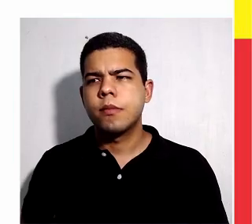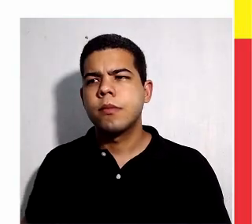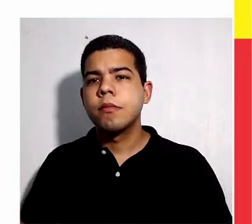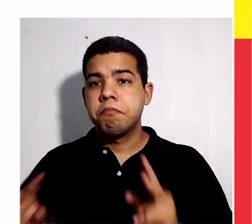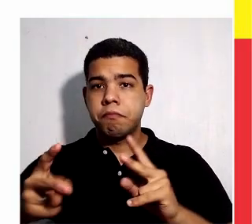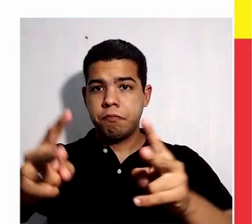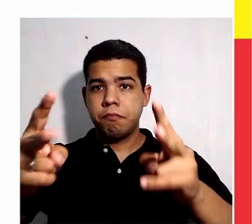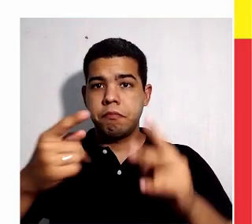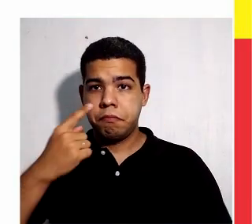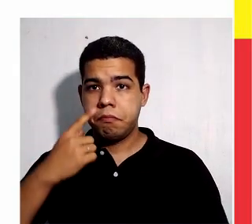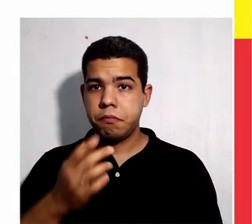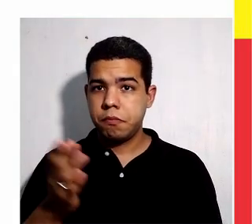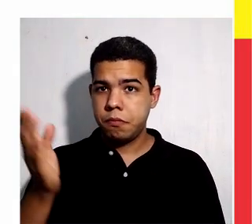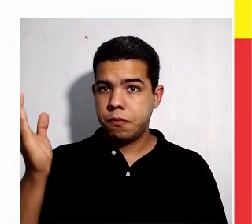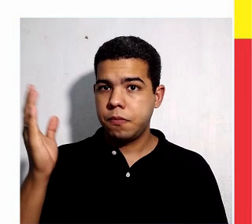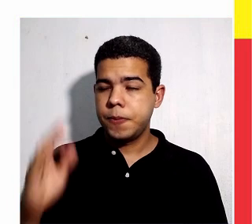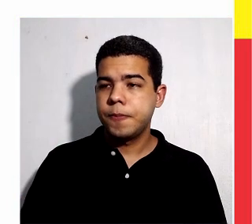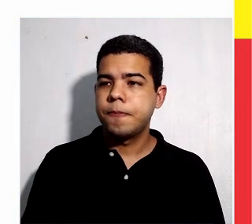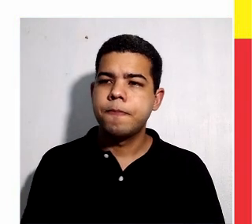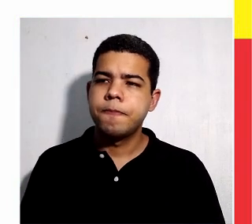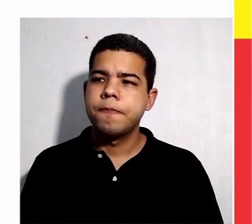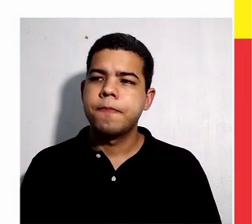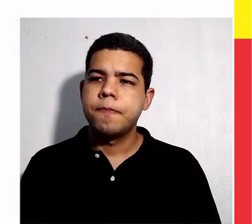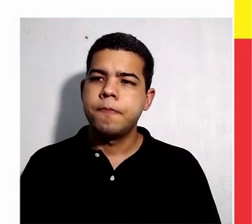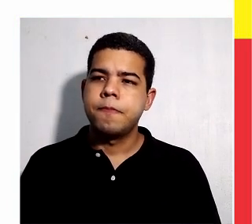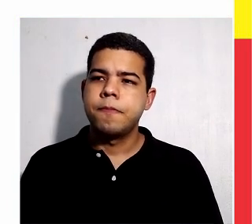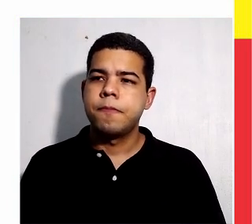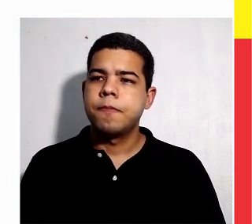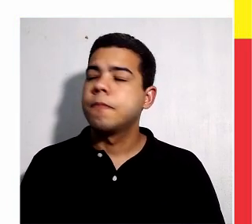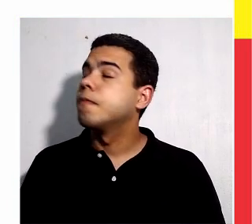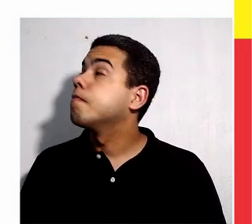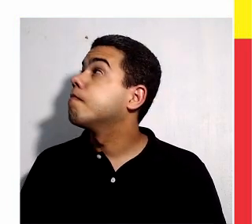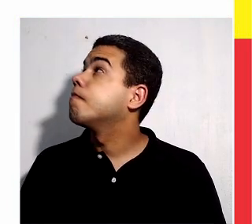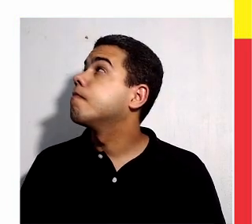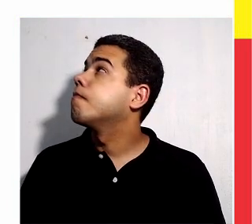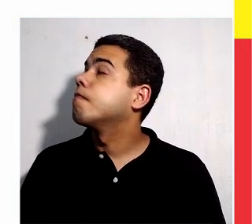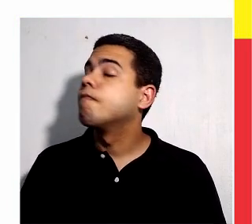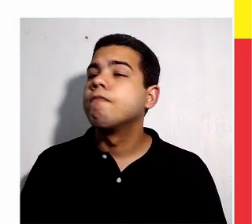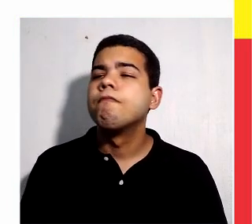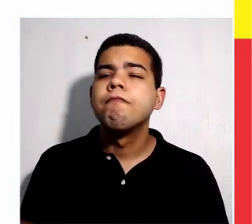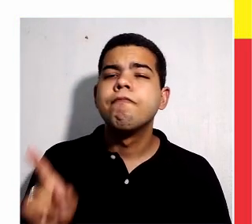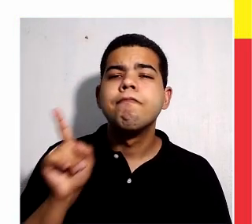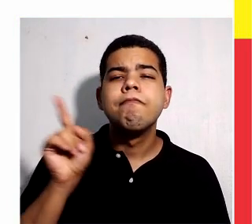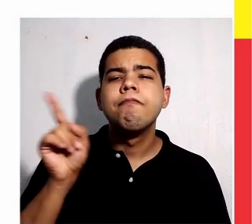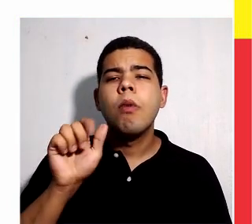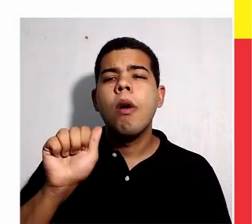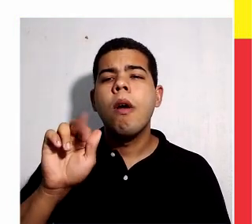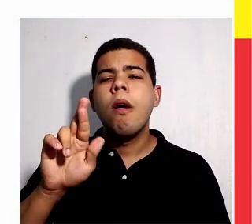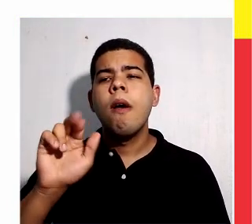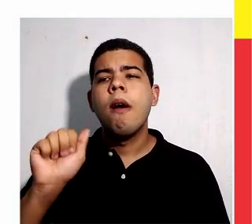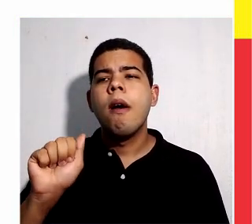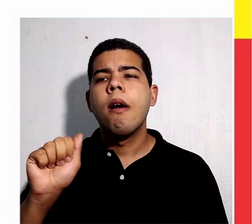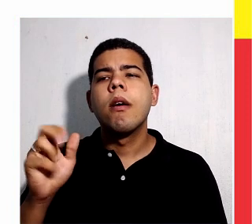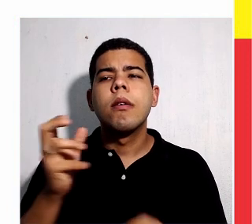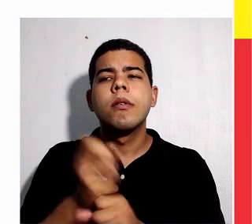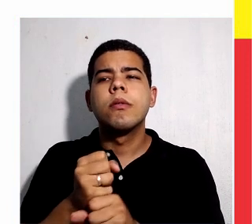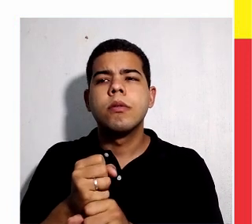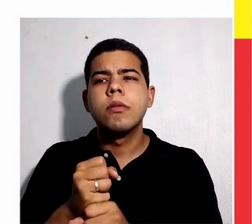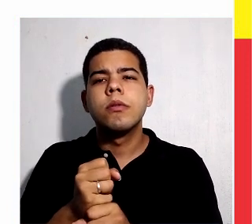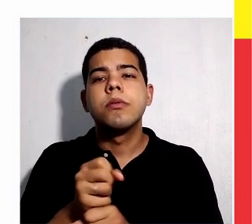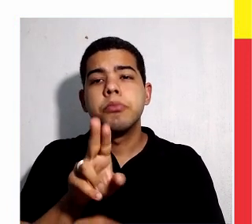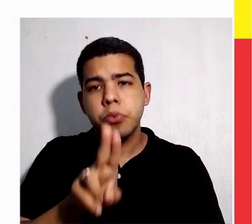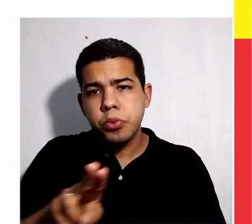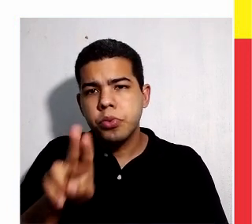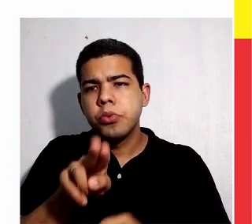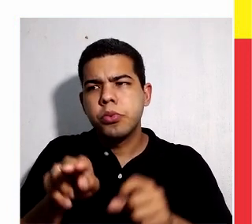aqui. Ó. Temos aqui, presta bem atenção na tela. Qual é a área da imagem abaixo? Use o